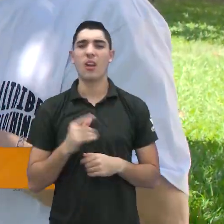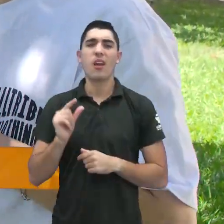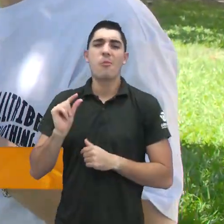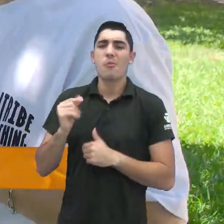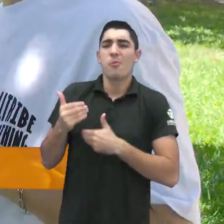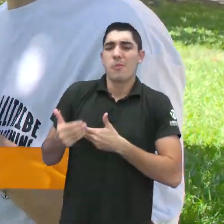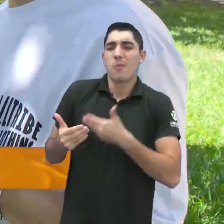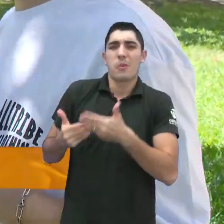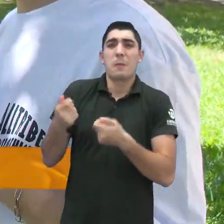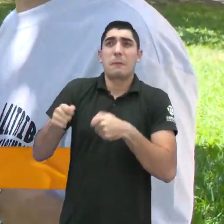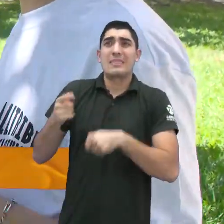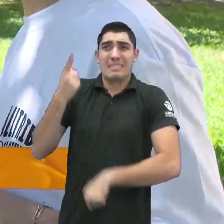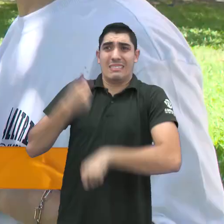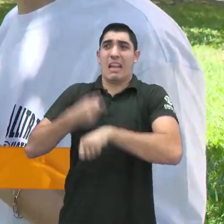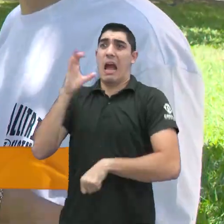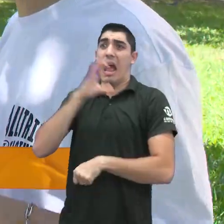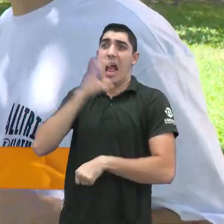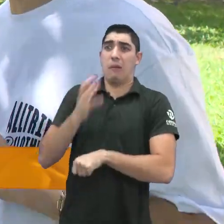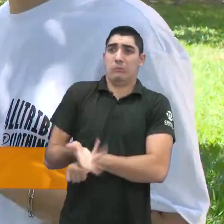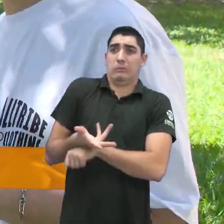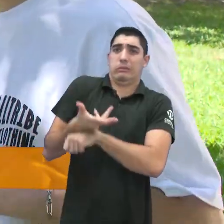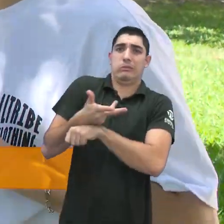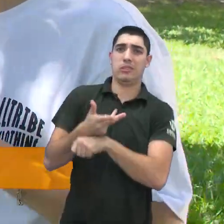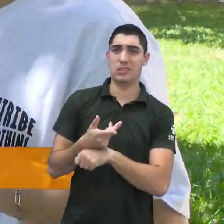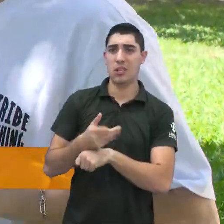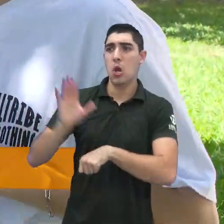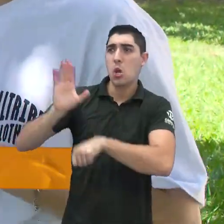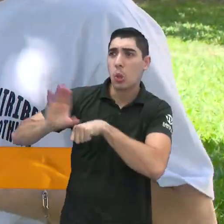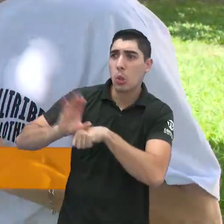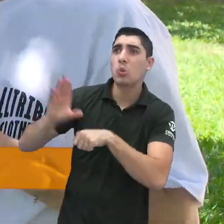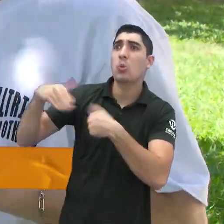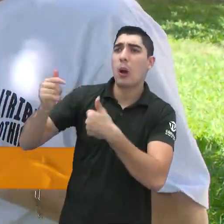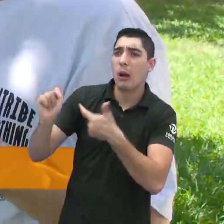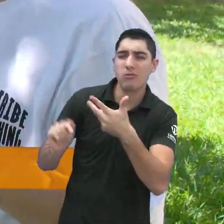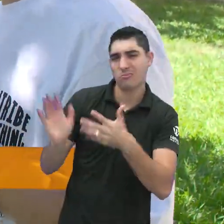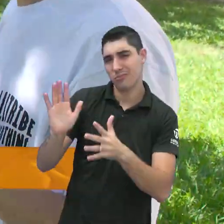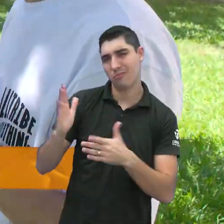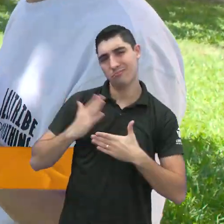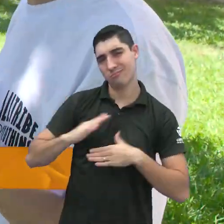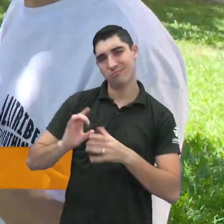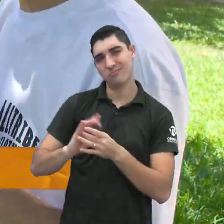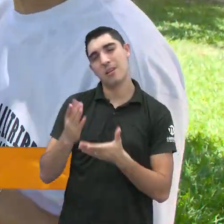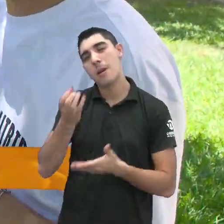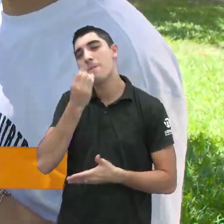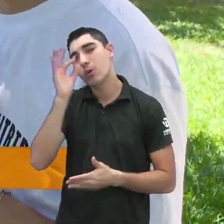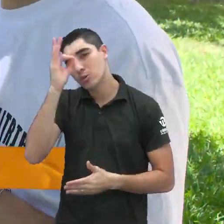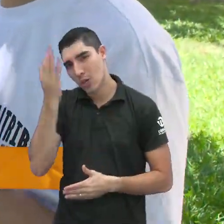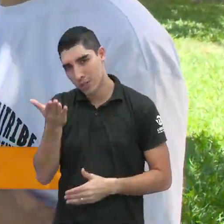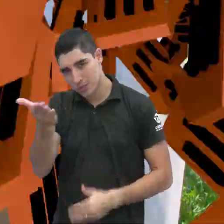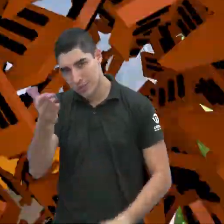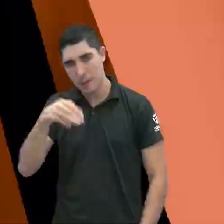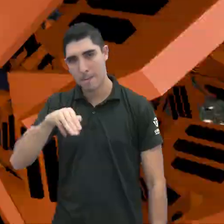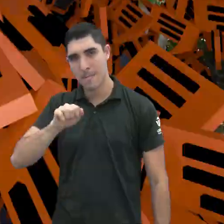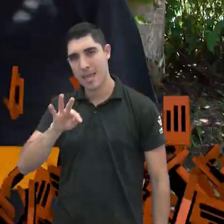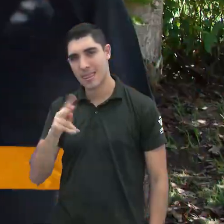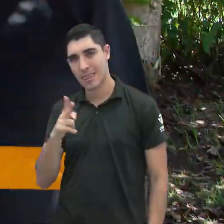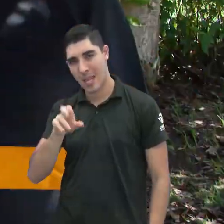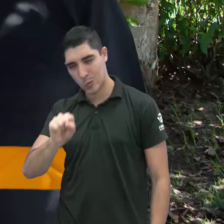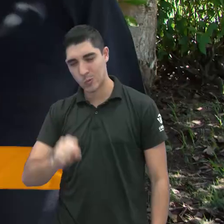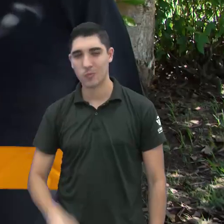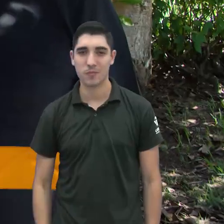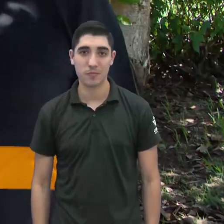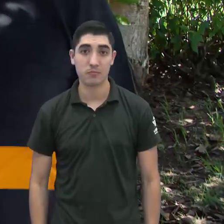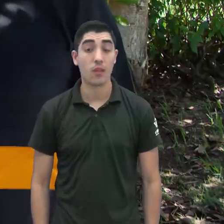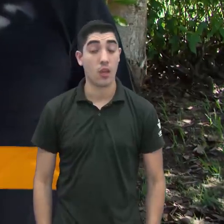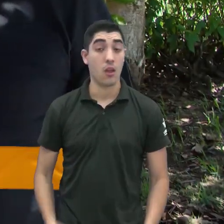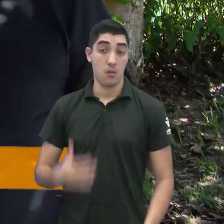cada vez também, não precisa ter pressão, né? Já teve pressão para escolher curso e tudo mais, agora deixa seguir. Matheus, boa sorte demais na sua carreira, tá bom? Eles têm de fazer